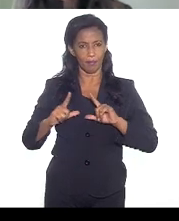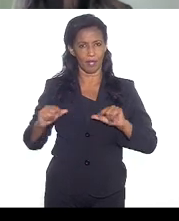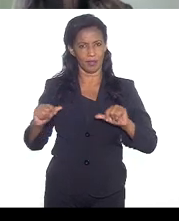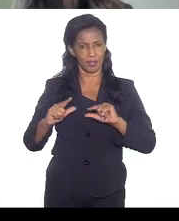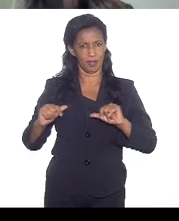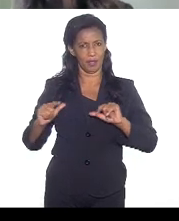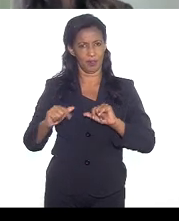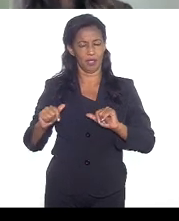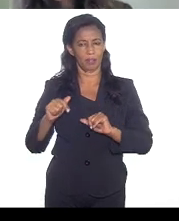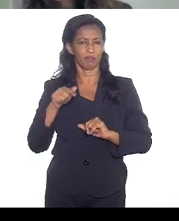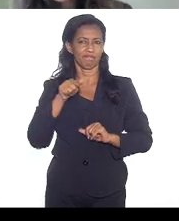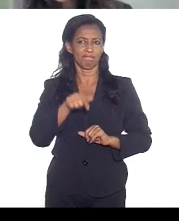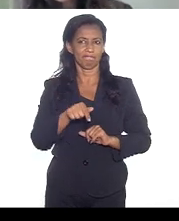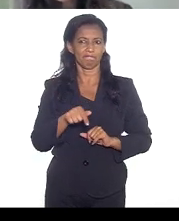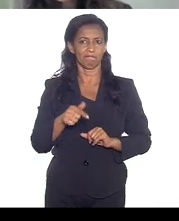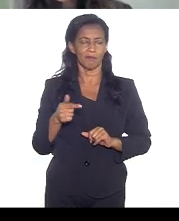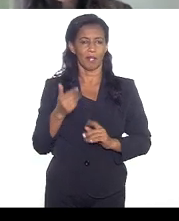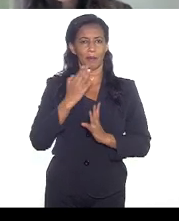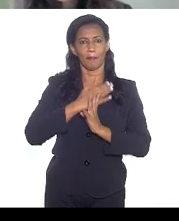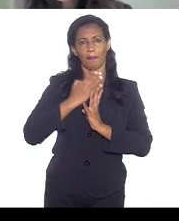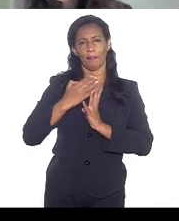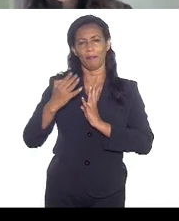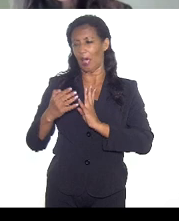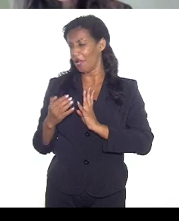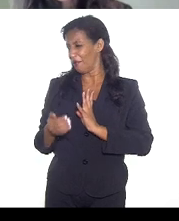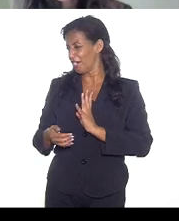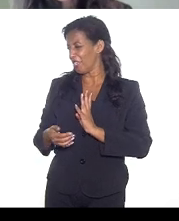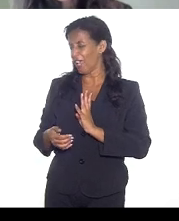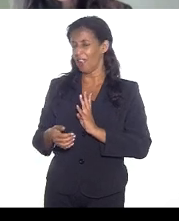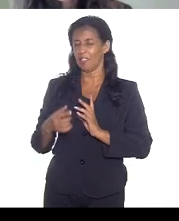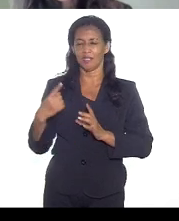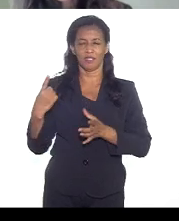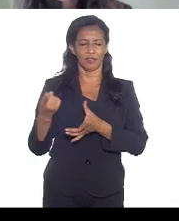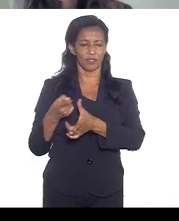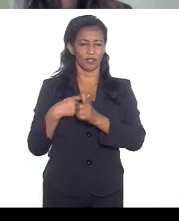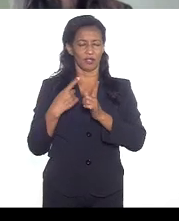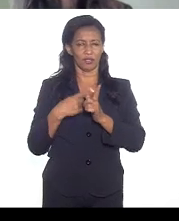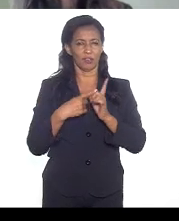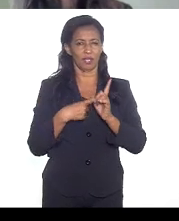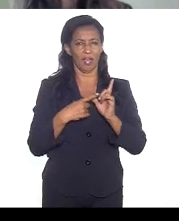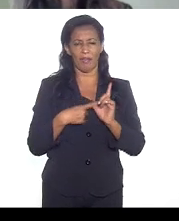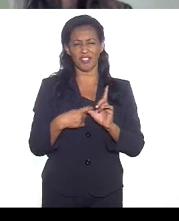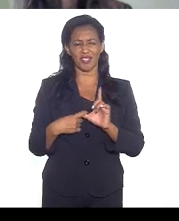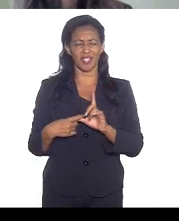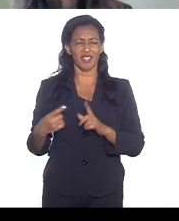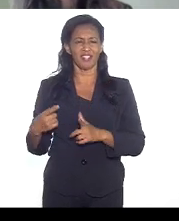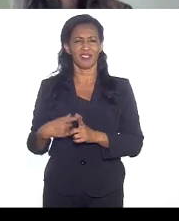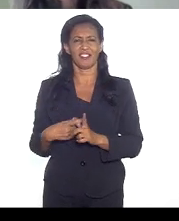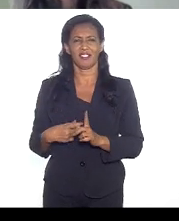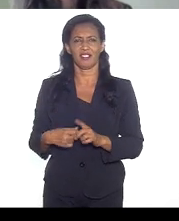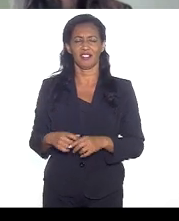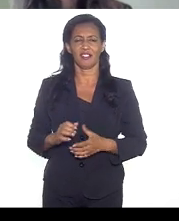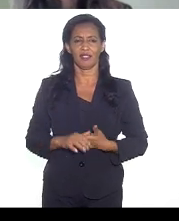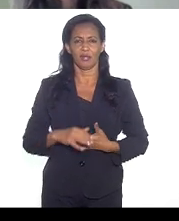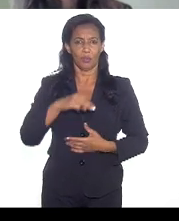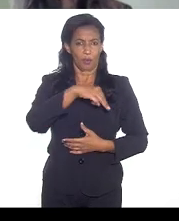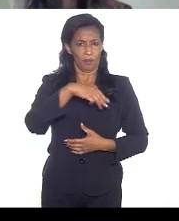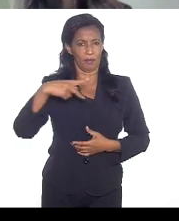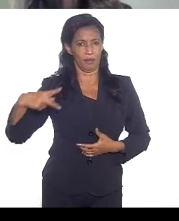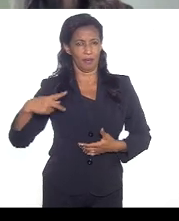era exatamente parcelamento de dívidas, de multa na NP.